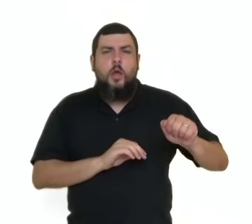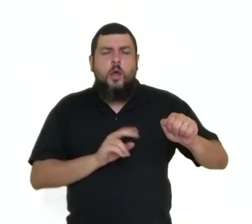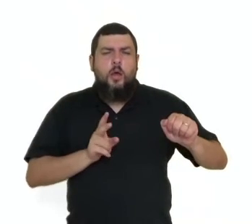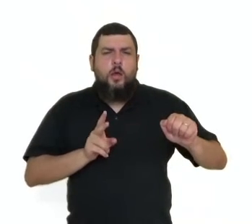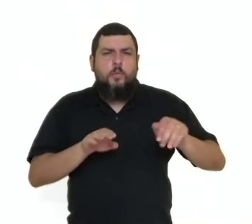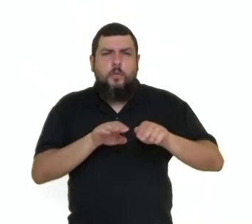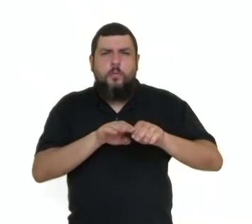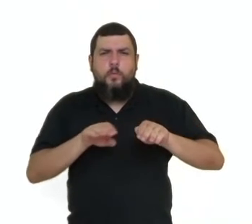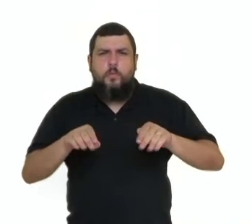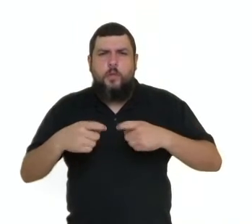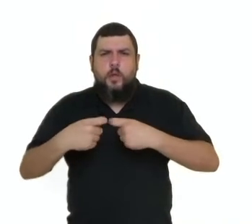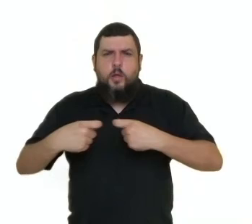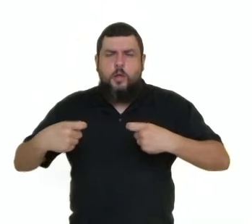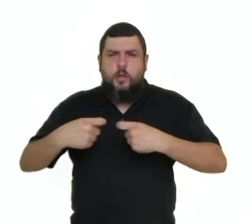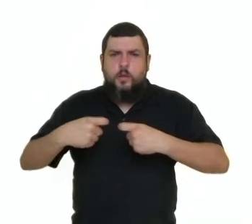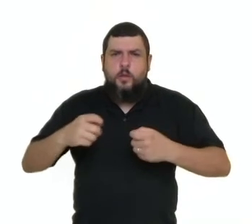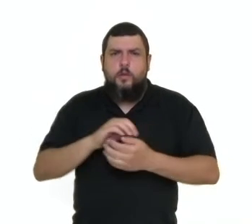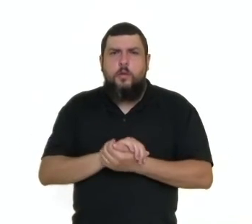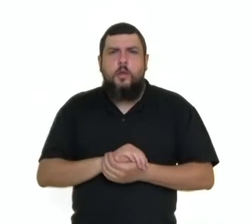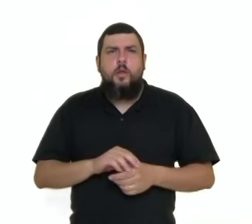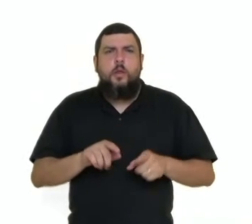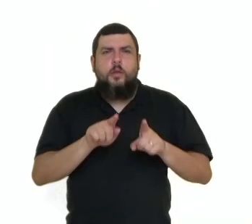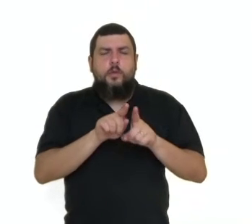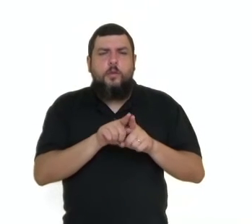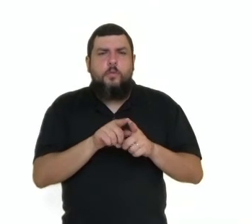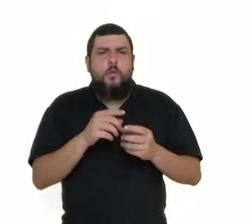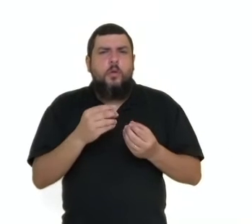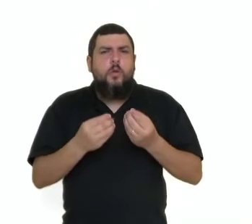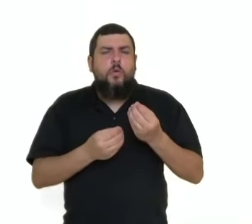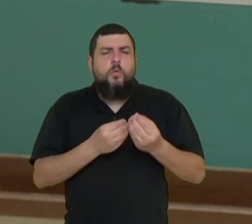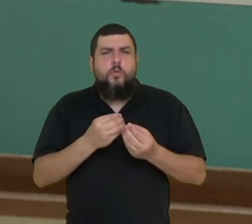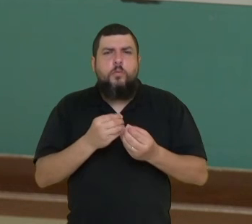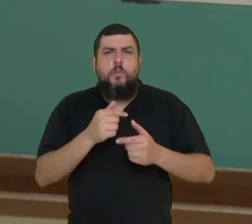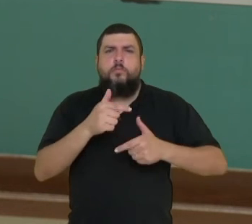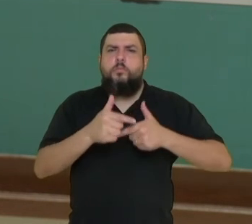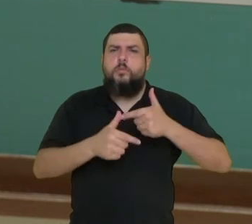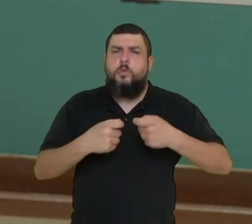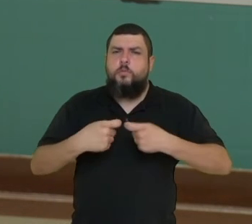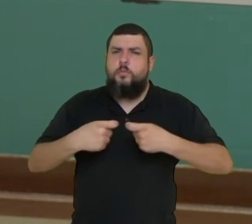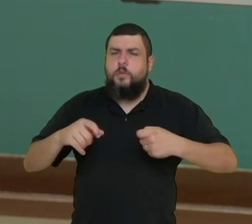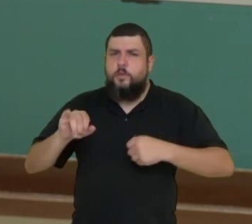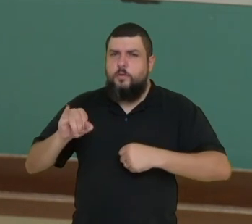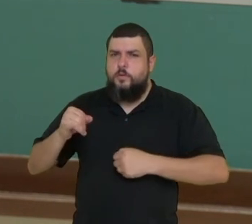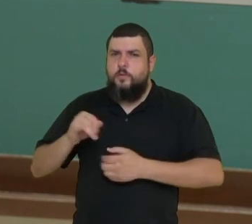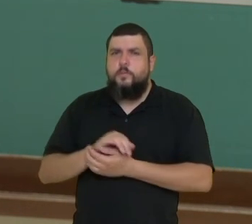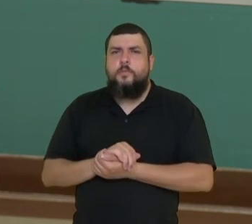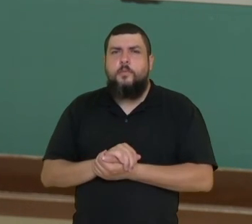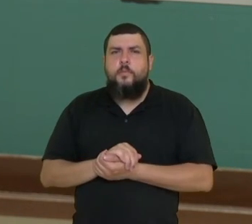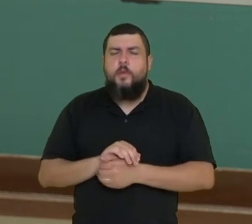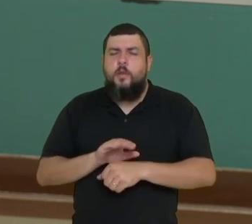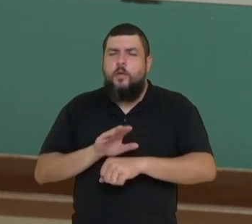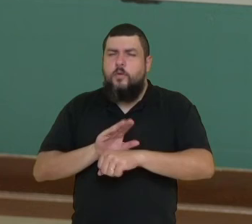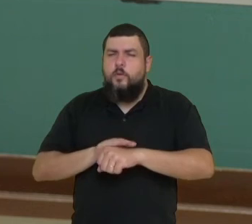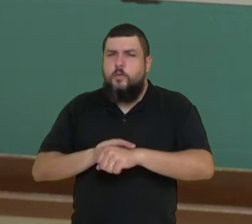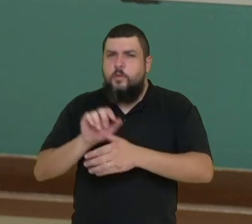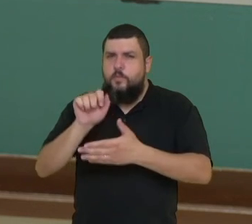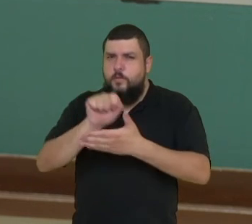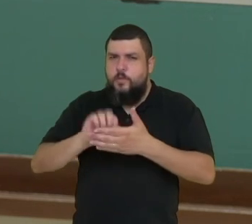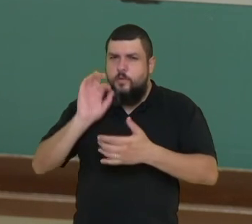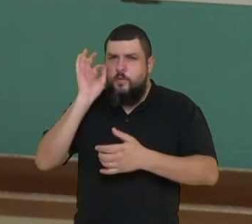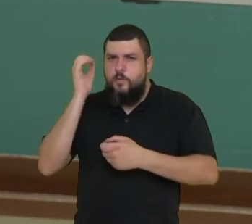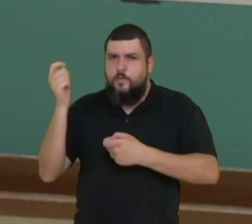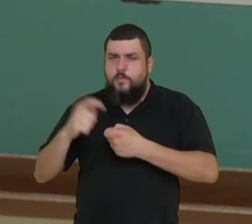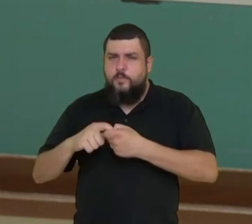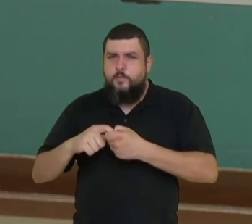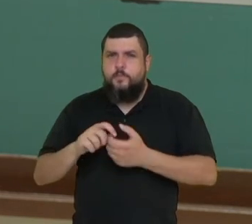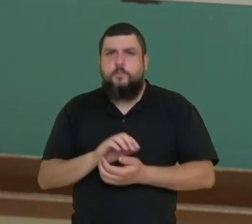depois determinar o modo do trabalho dessa força elástica em joules. Eu vou dar um tempinho para vocês resolverem isso aqui, daqui a pouco a